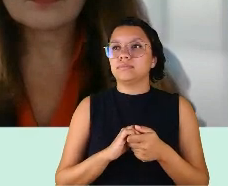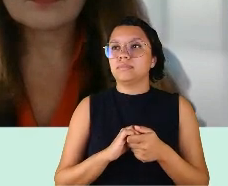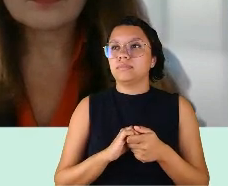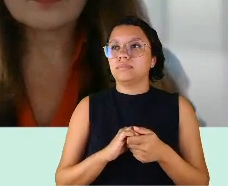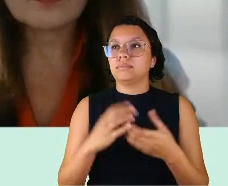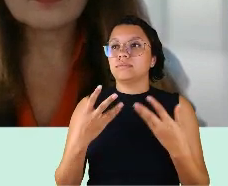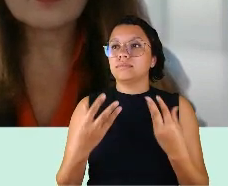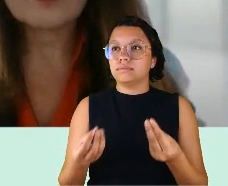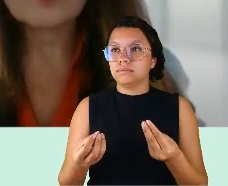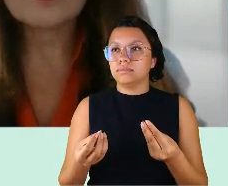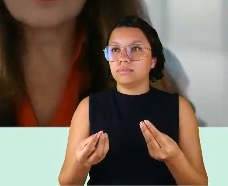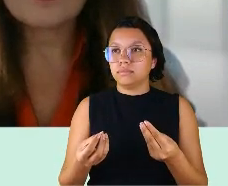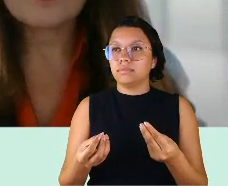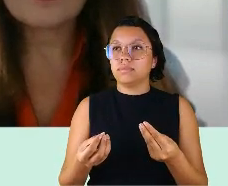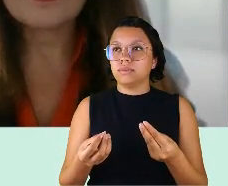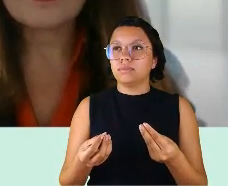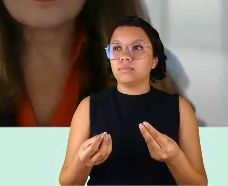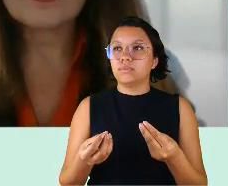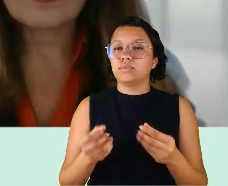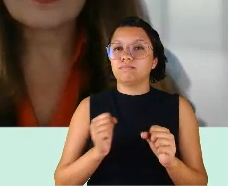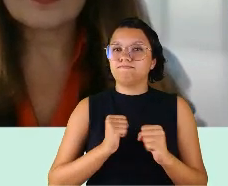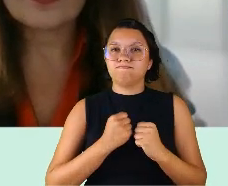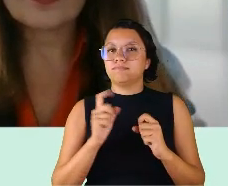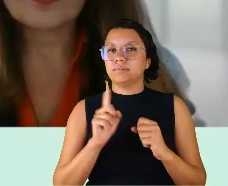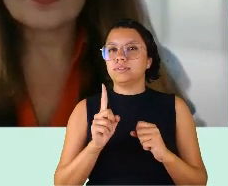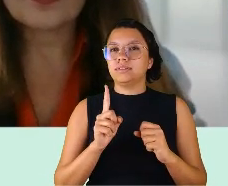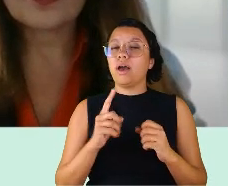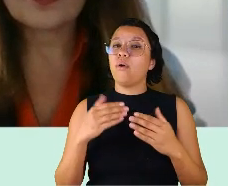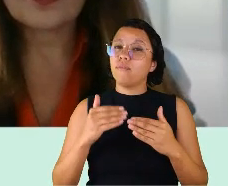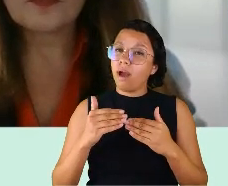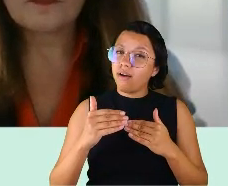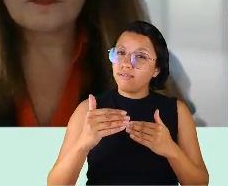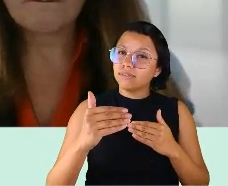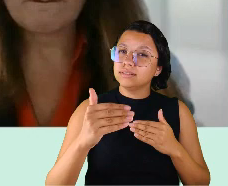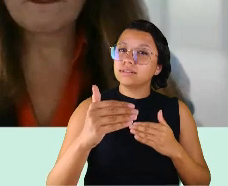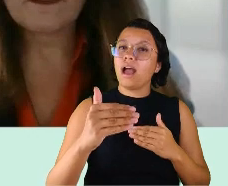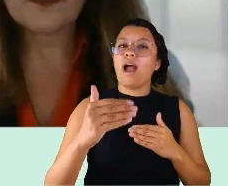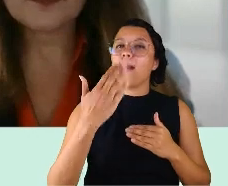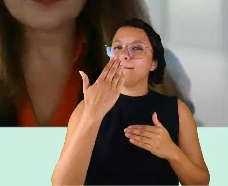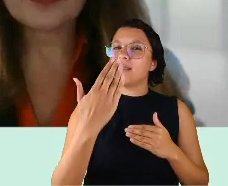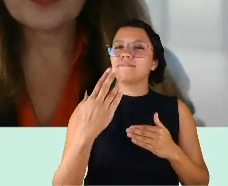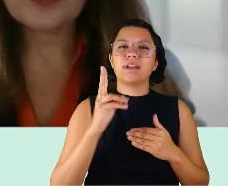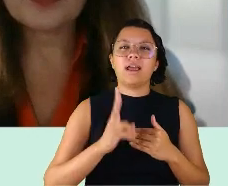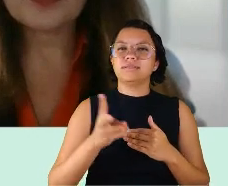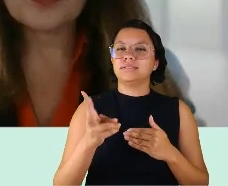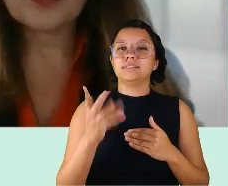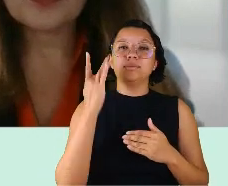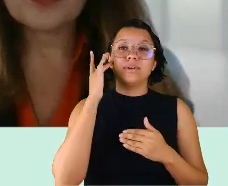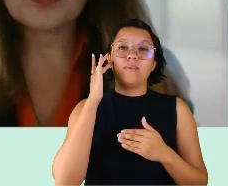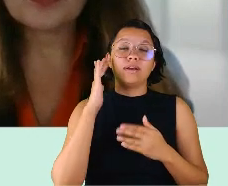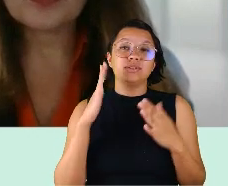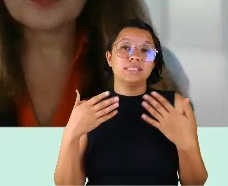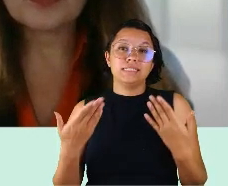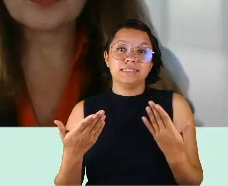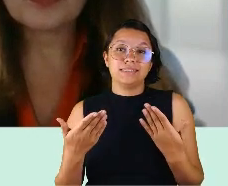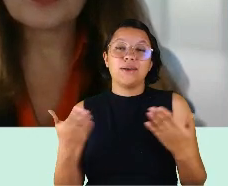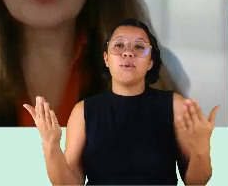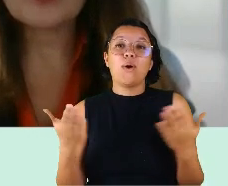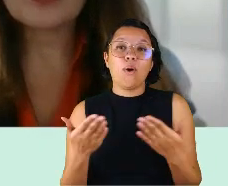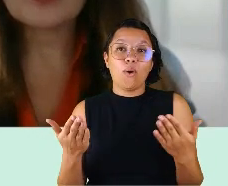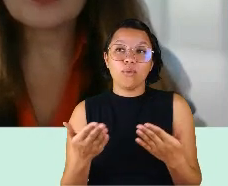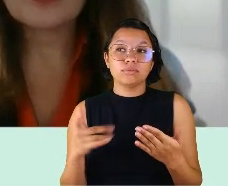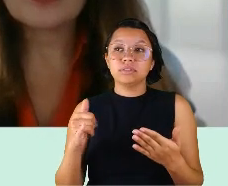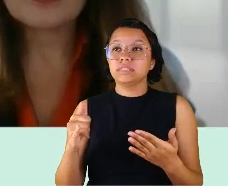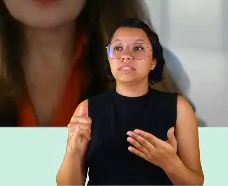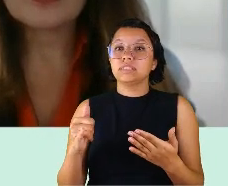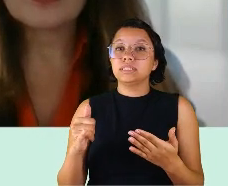Vamos resistir. Vamos andando para frente sempre, não é? Eu acho que, então, por hoje, se não